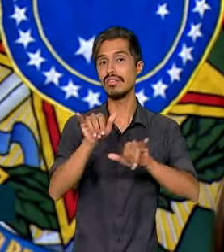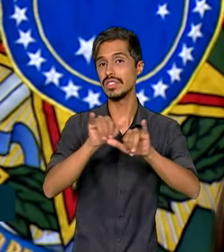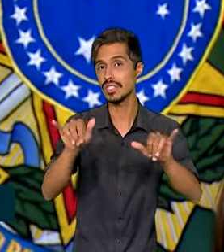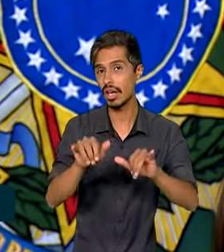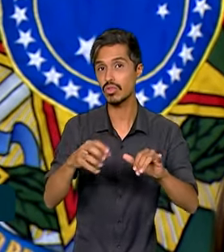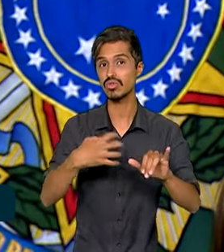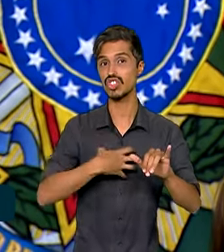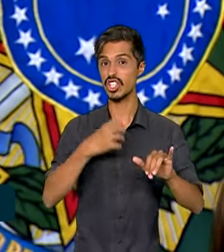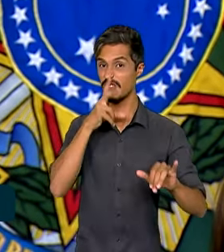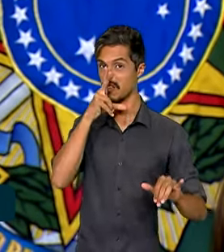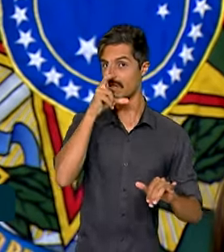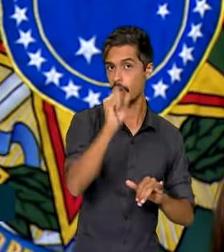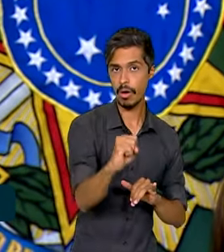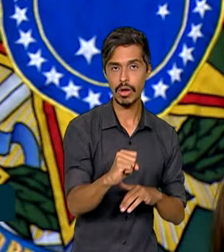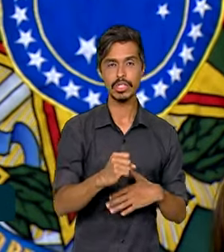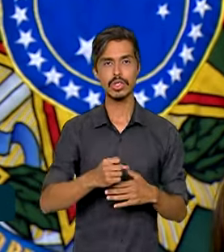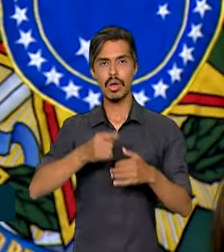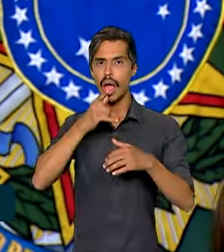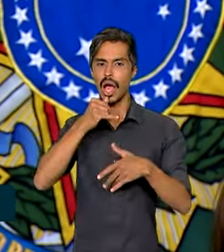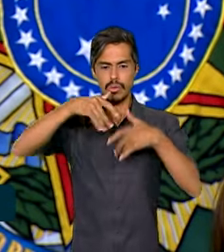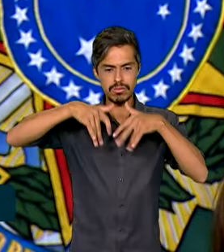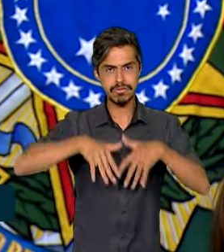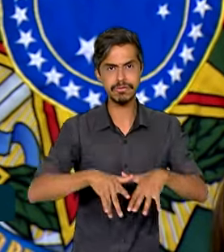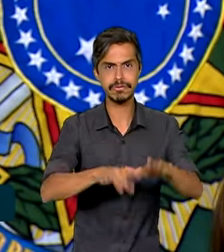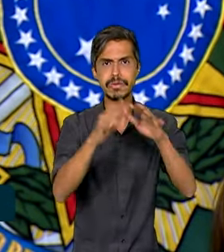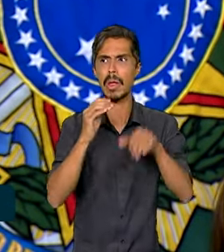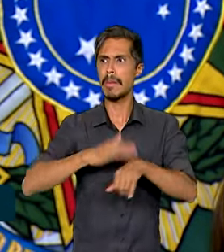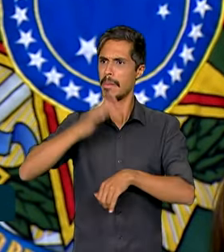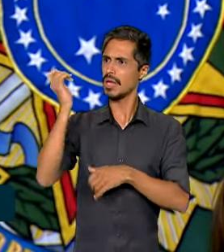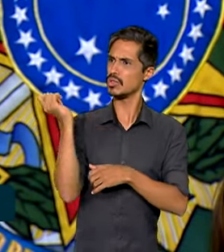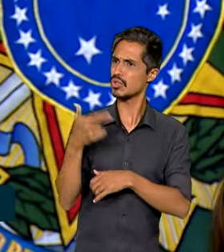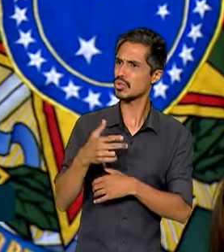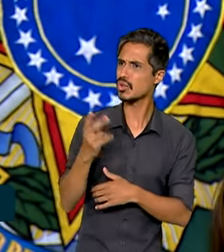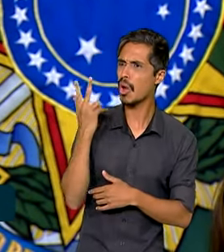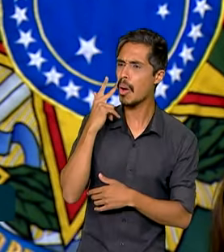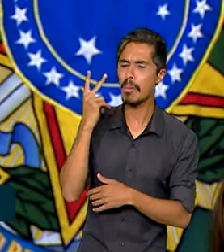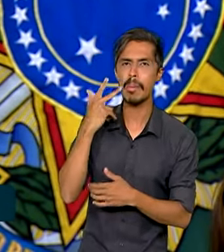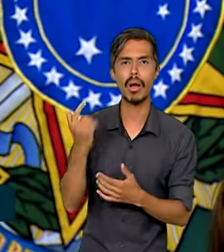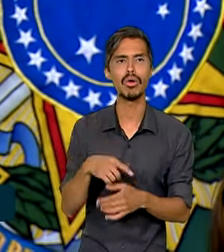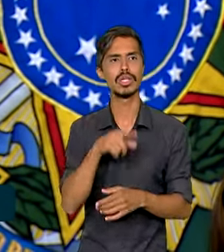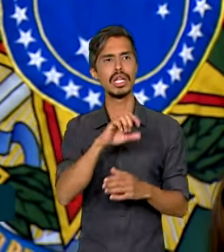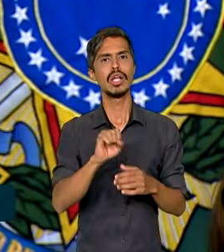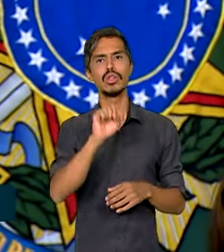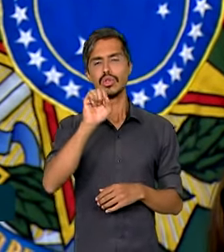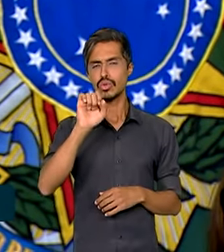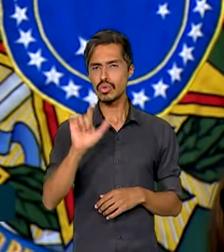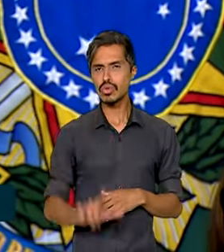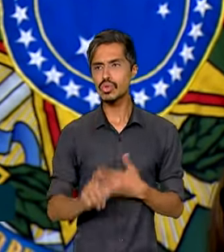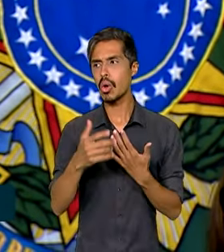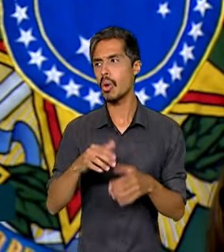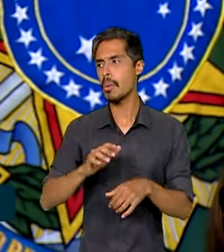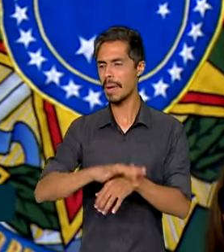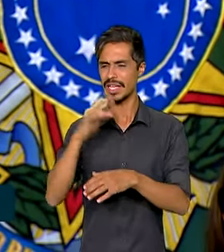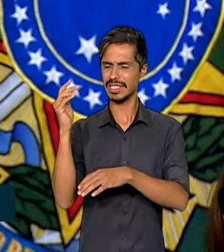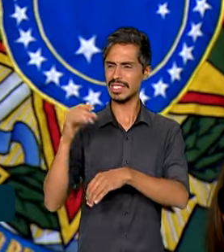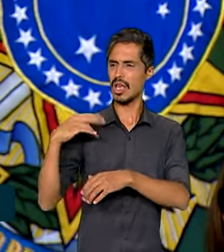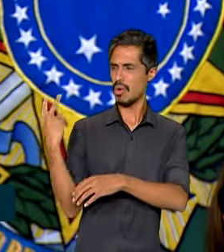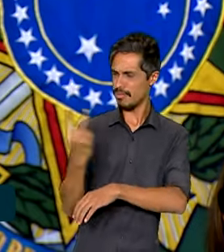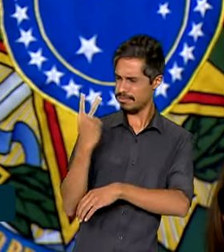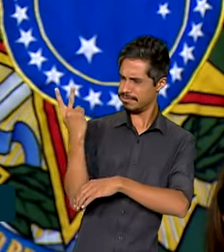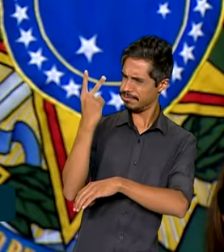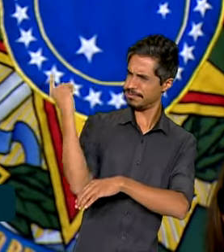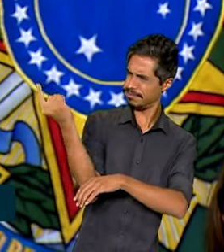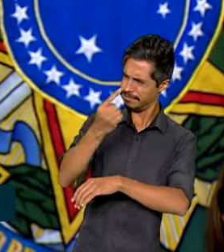mais força com mais enchente do que o normal no Rio Grande do Sul com mais furacão com mais Tufão com